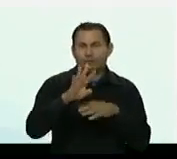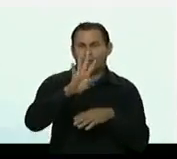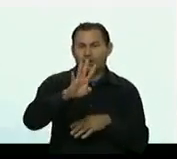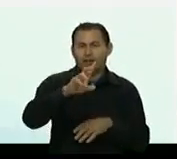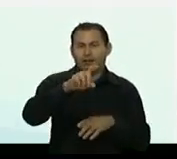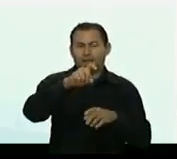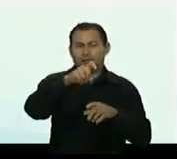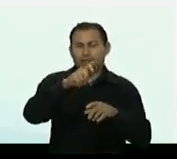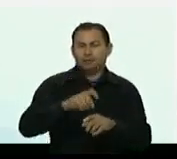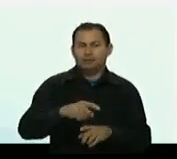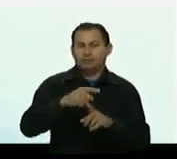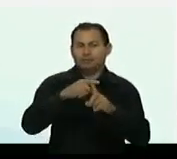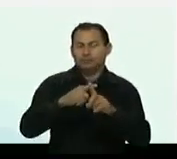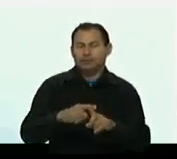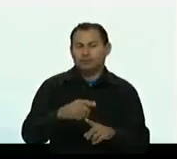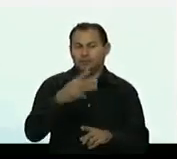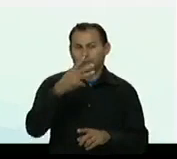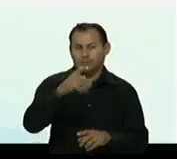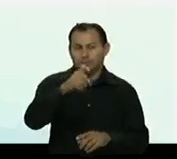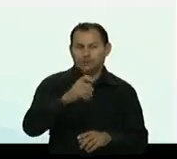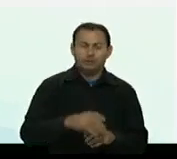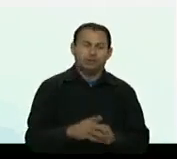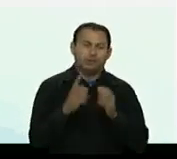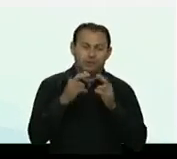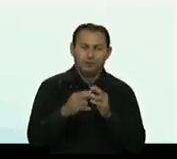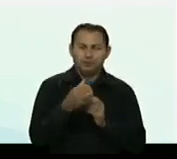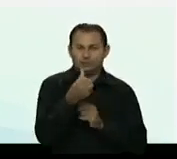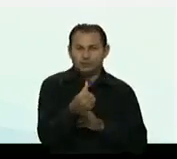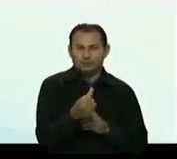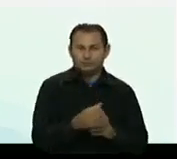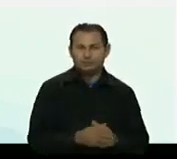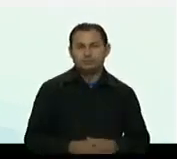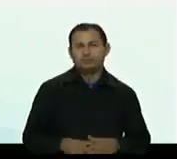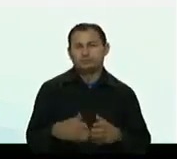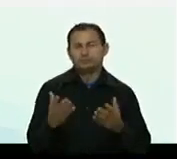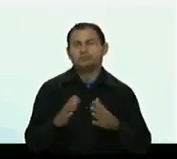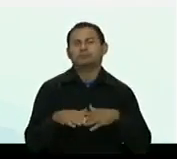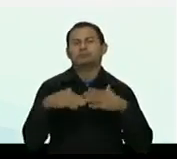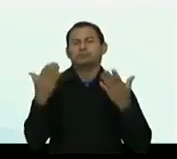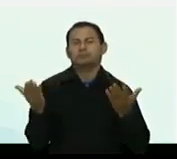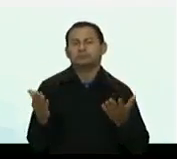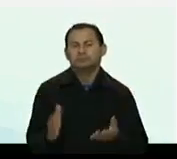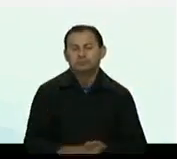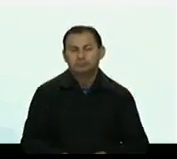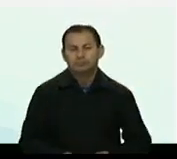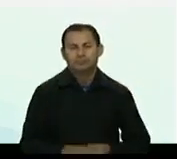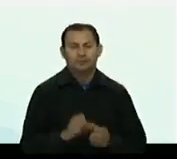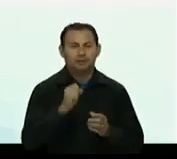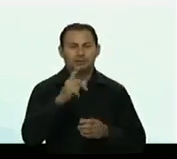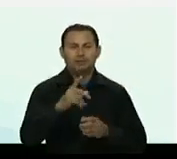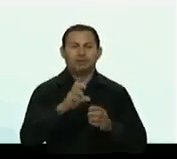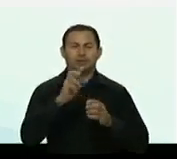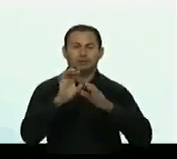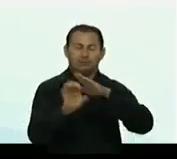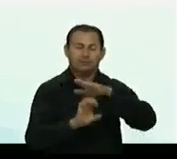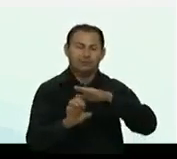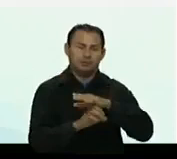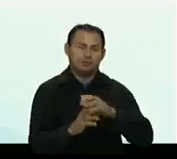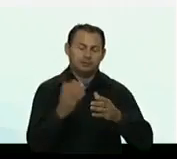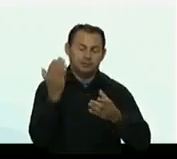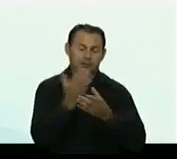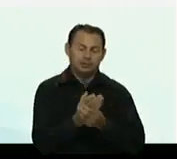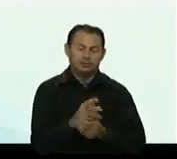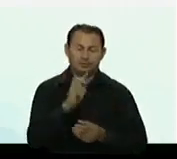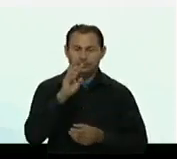4x menos 3x, será x é igual a 6. Em qual situação essas duas empresas de táxi